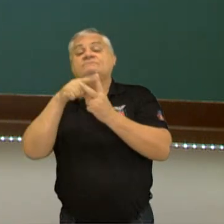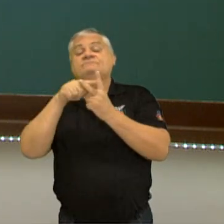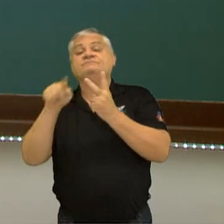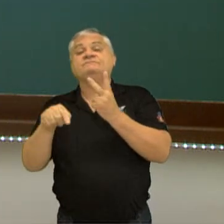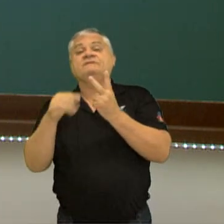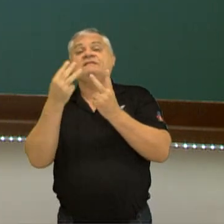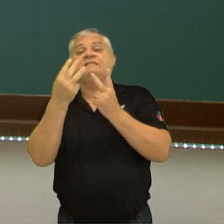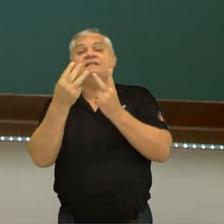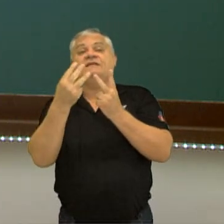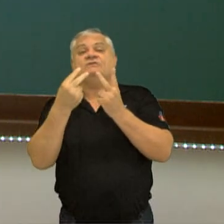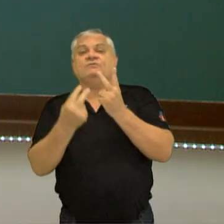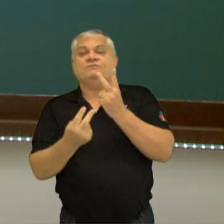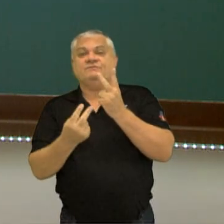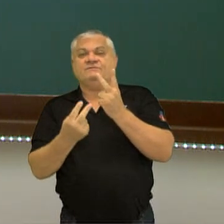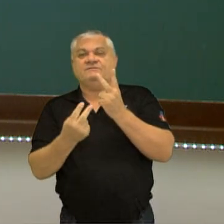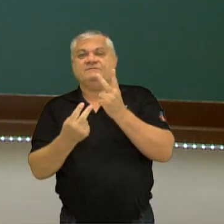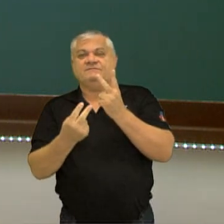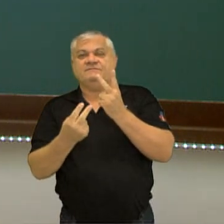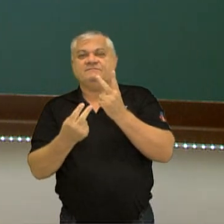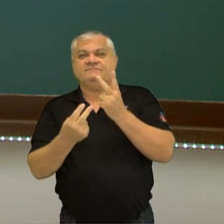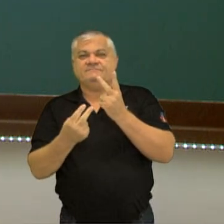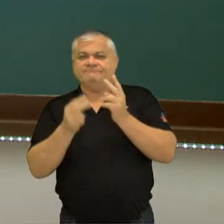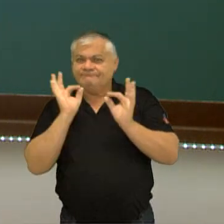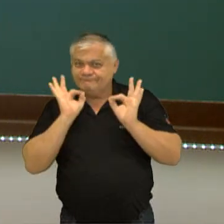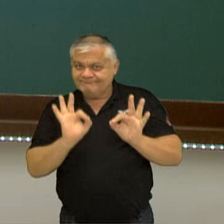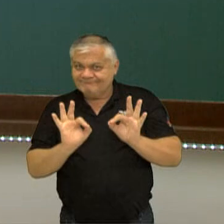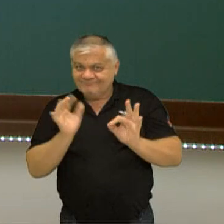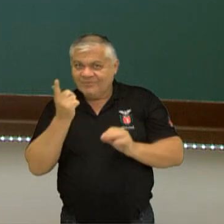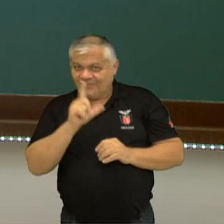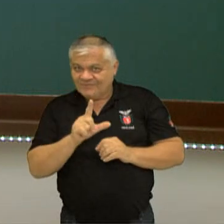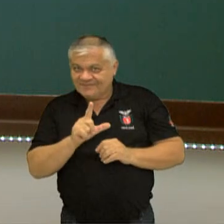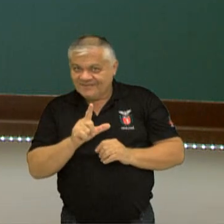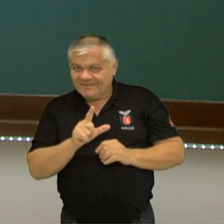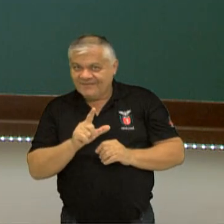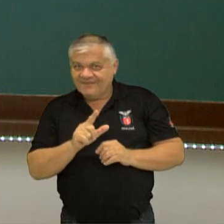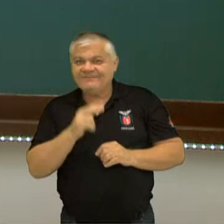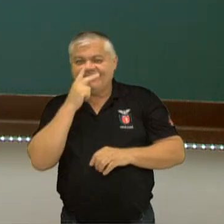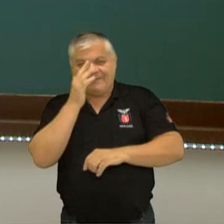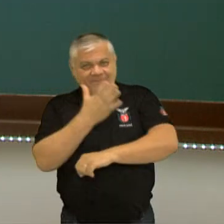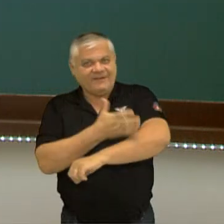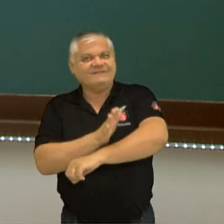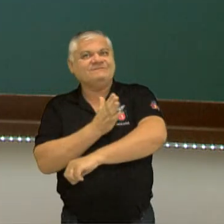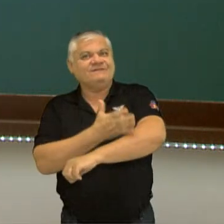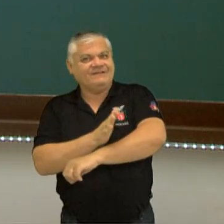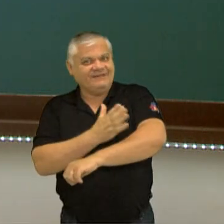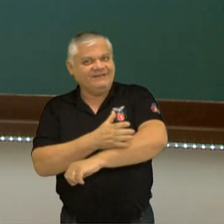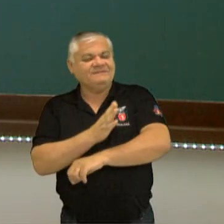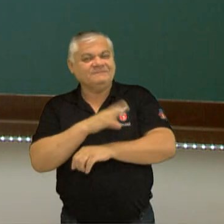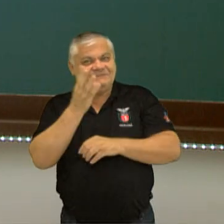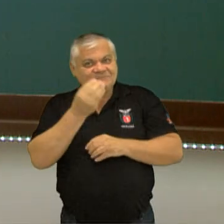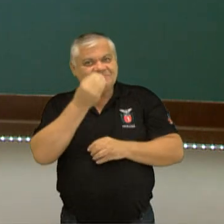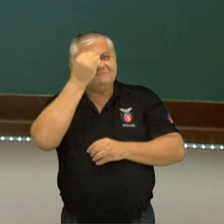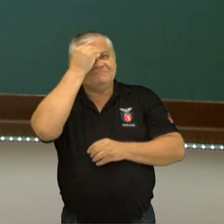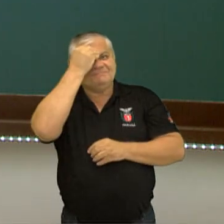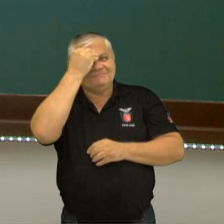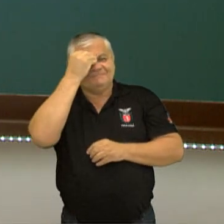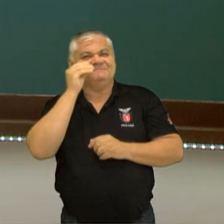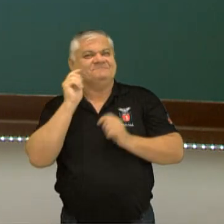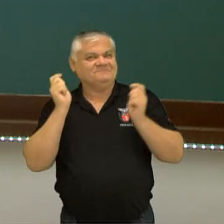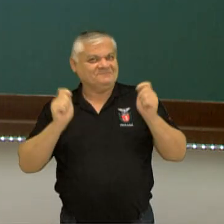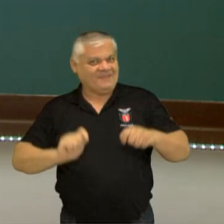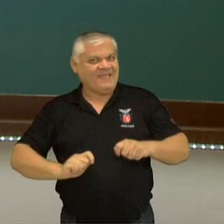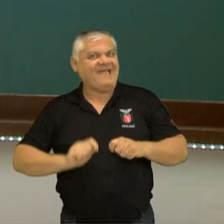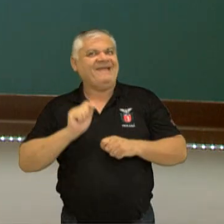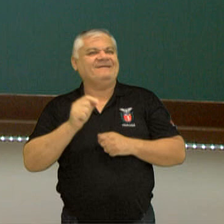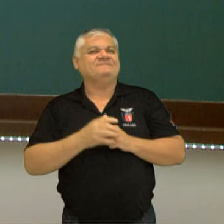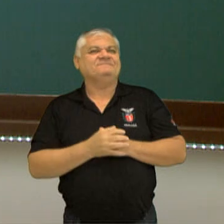3 sobre 2. Espero que vocês tenham acertado aí. Vejam que a gente está praticando bastante, que é para você fixar bem aí